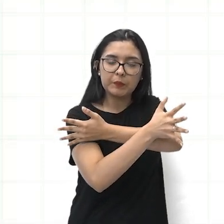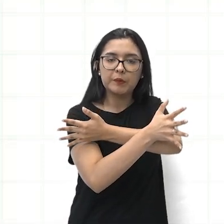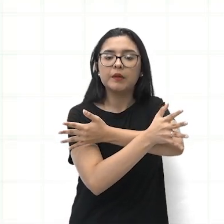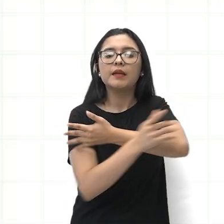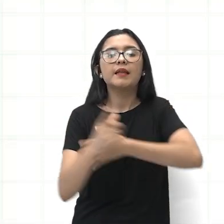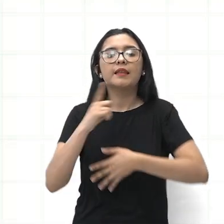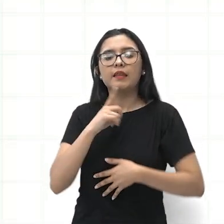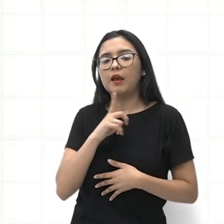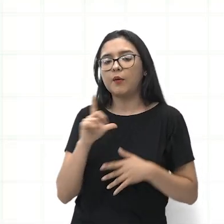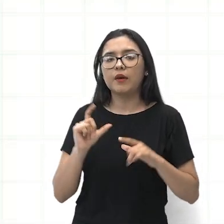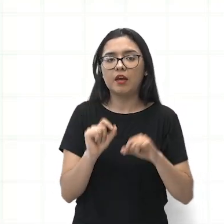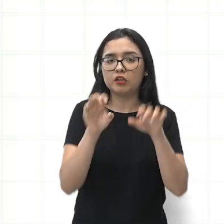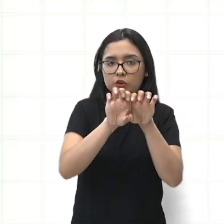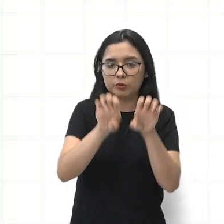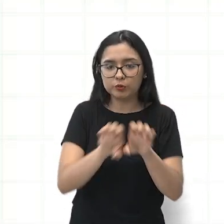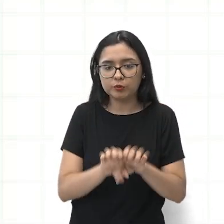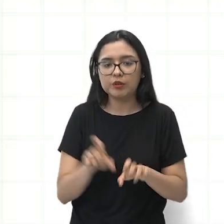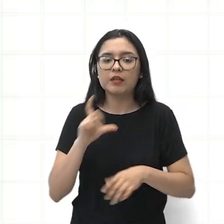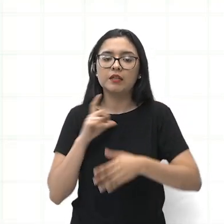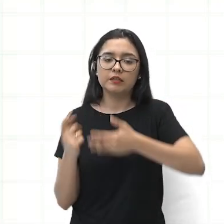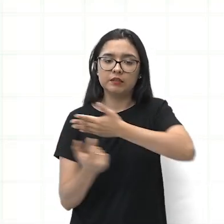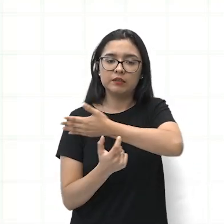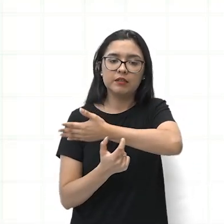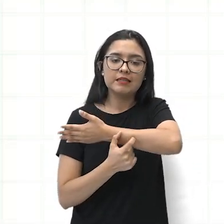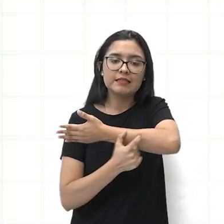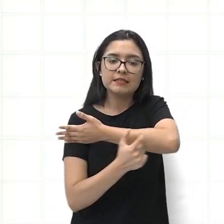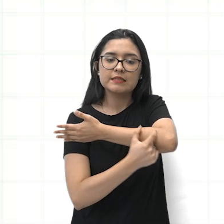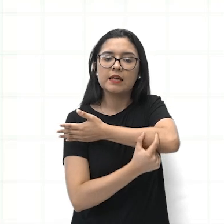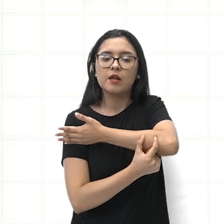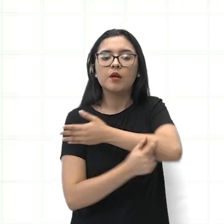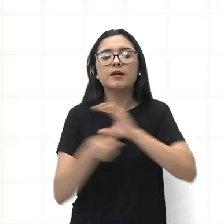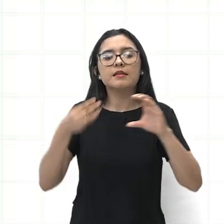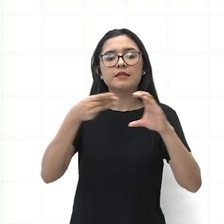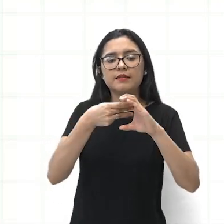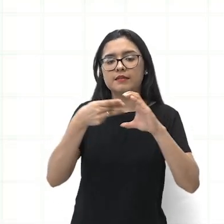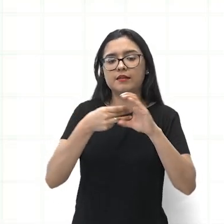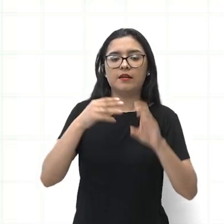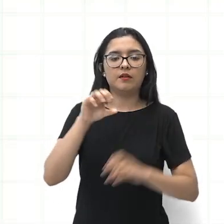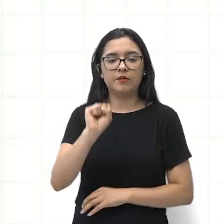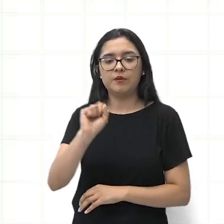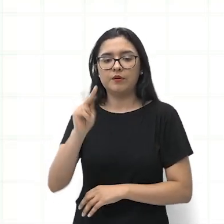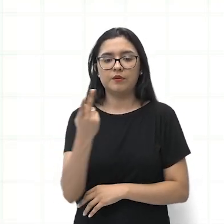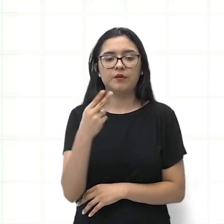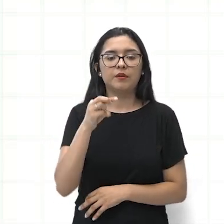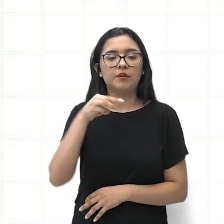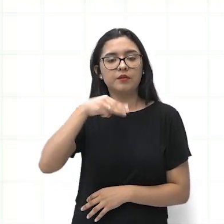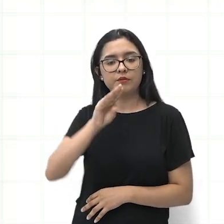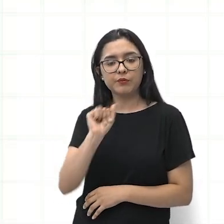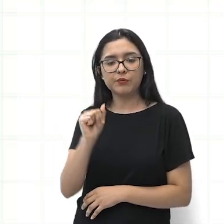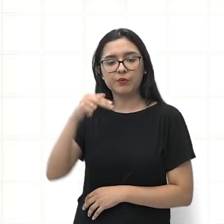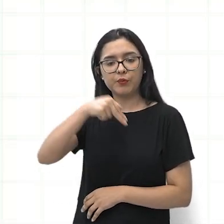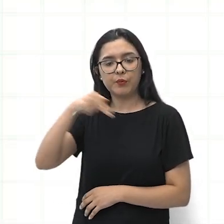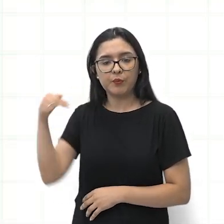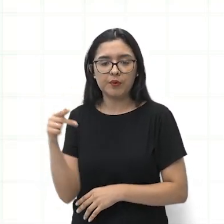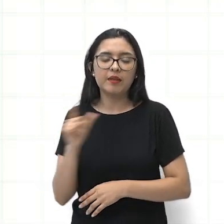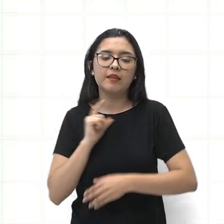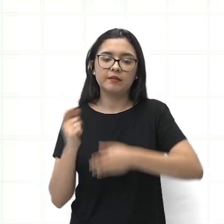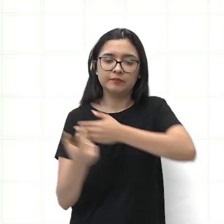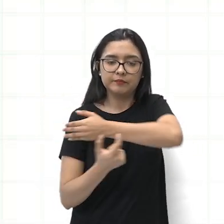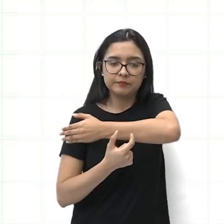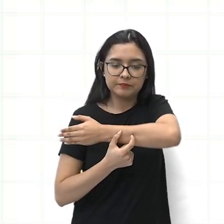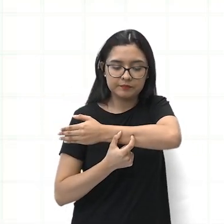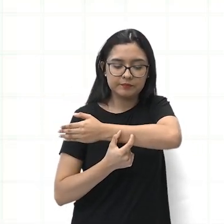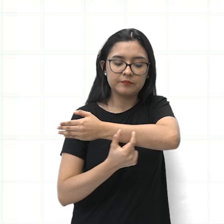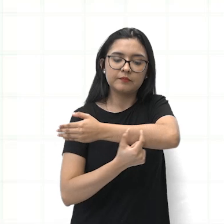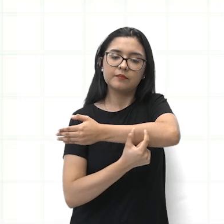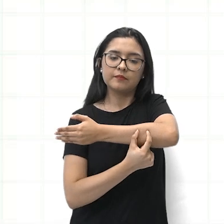Composta aqui pelas células de Schwann, que são essas estruturas com formato cilíndrico que